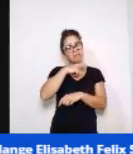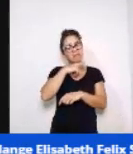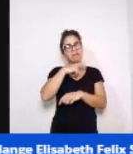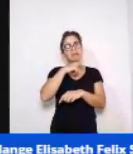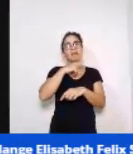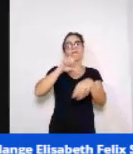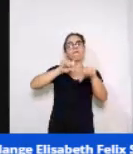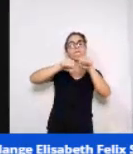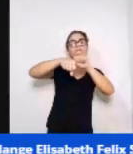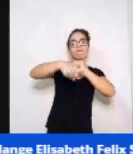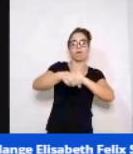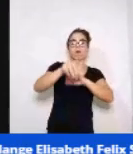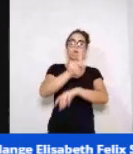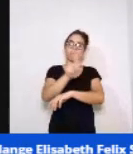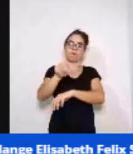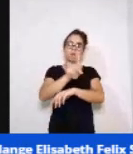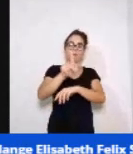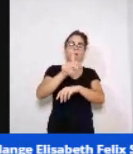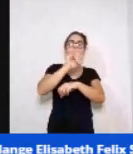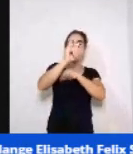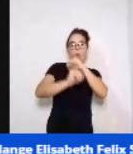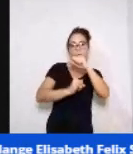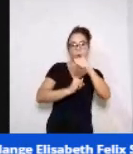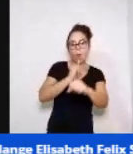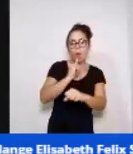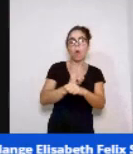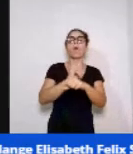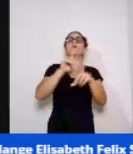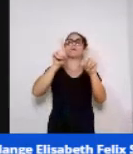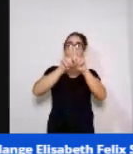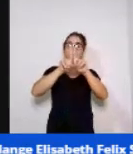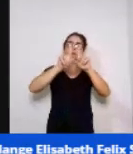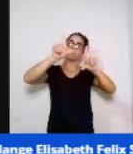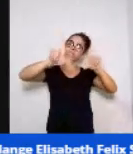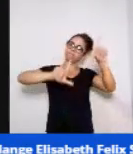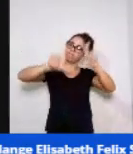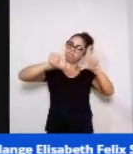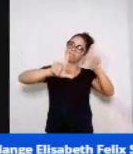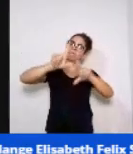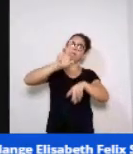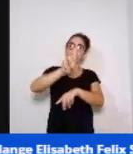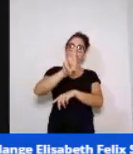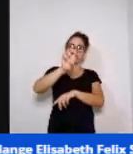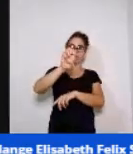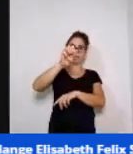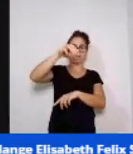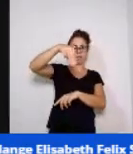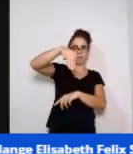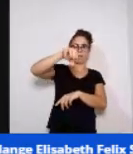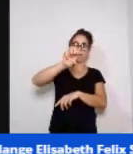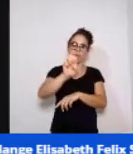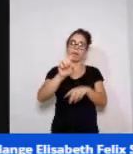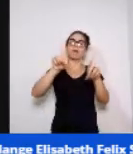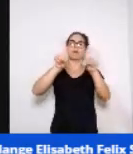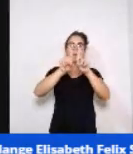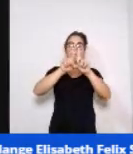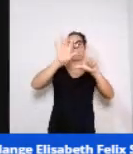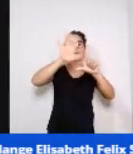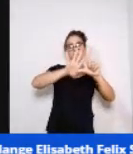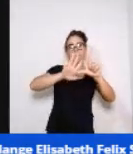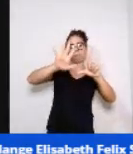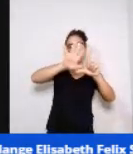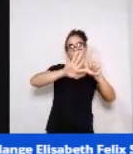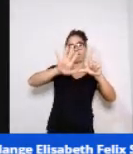online, aqui nós estamos, certo? A TV REME, como vocês estão vendo aí a imagem, a plataforma digital